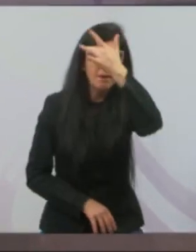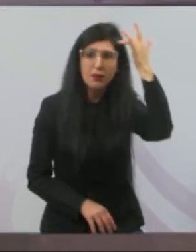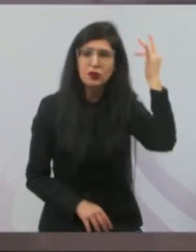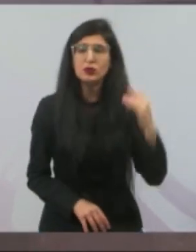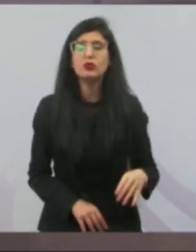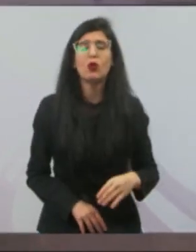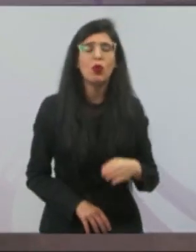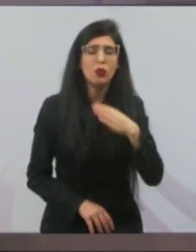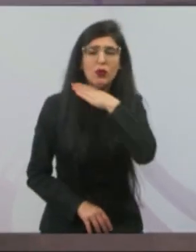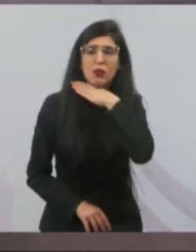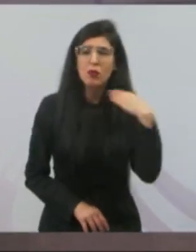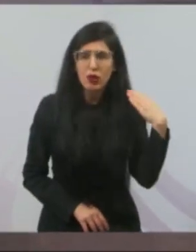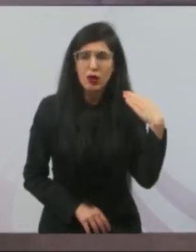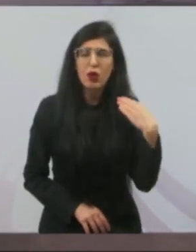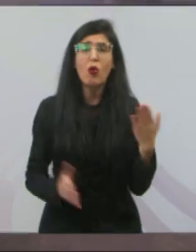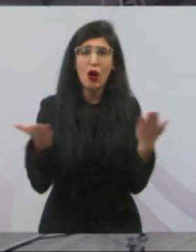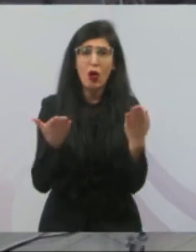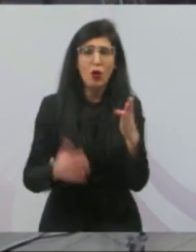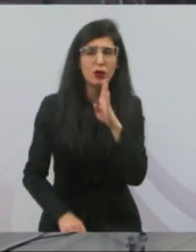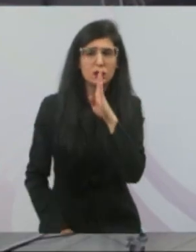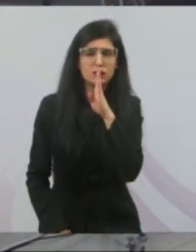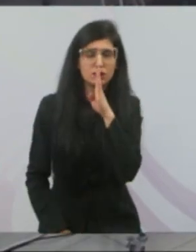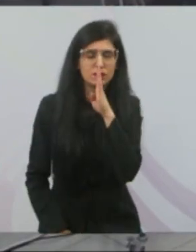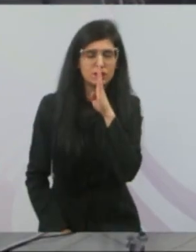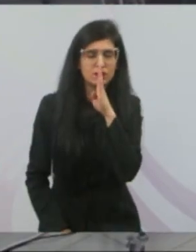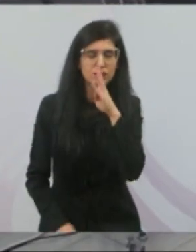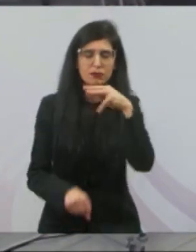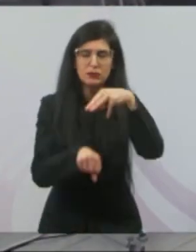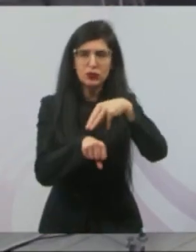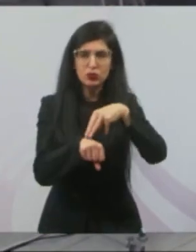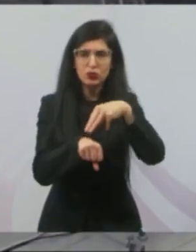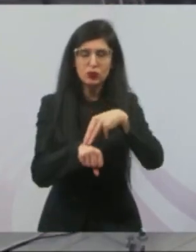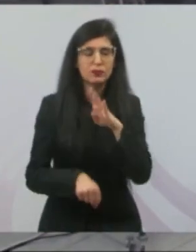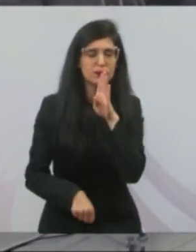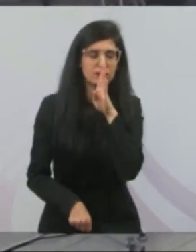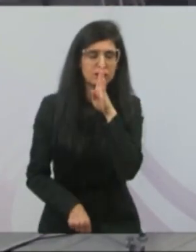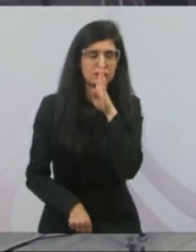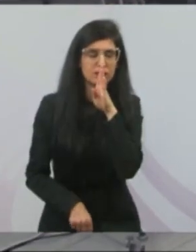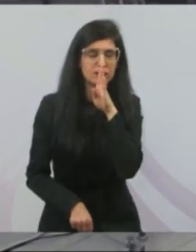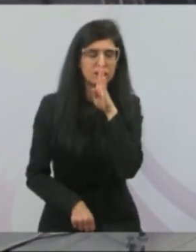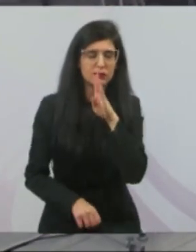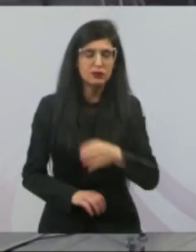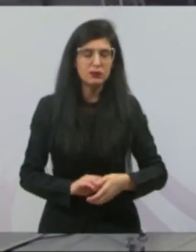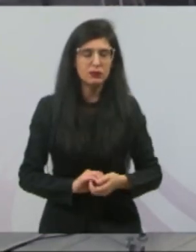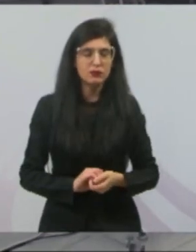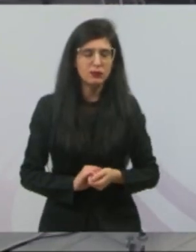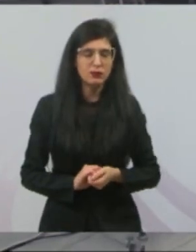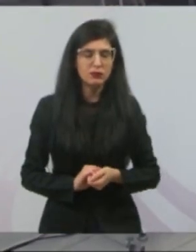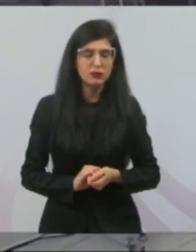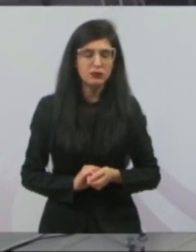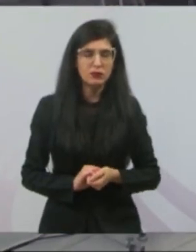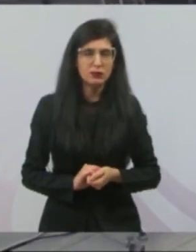de informações. Pedido de informação número 110. Considerando que este vereador, na data de